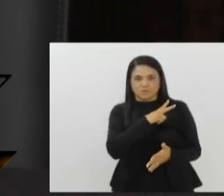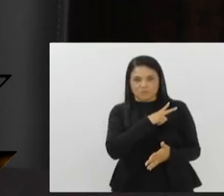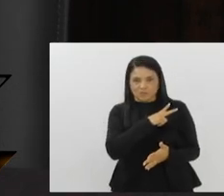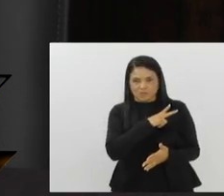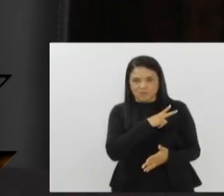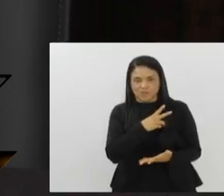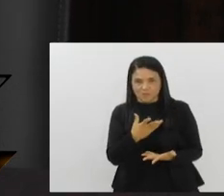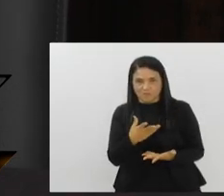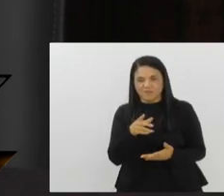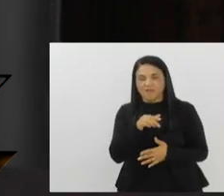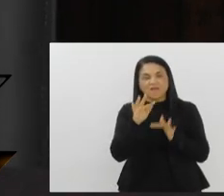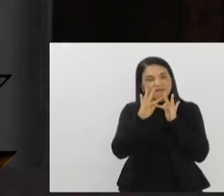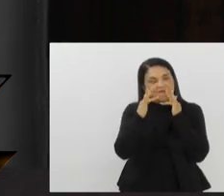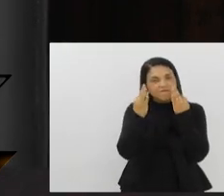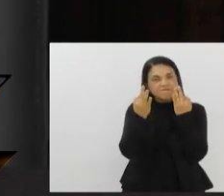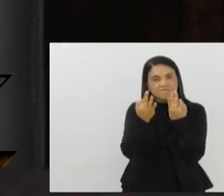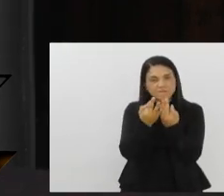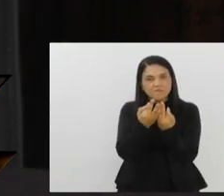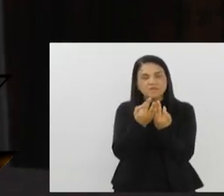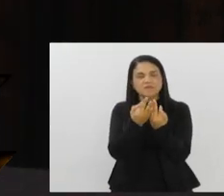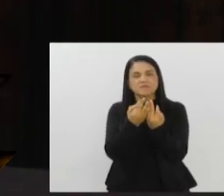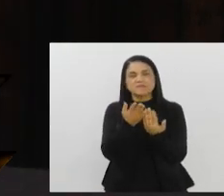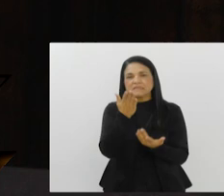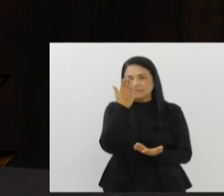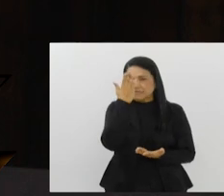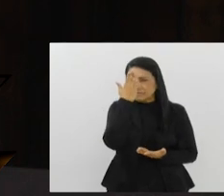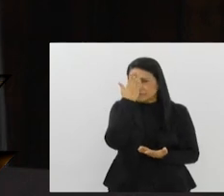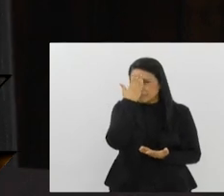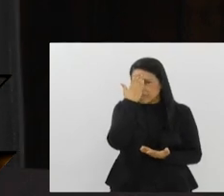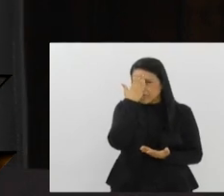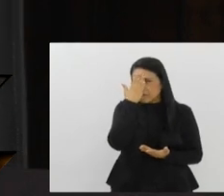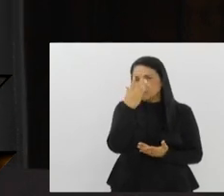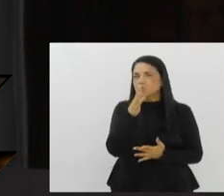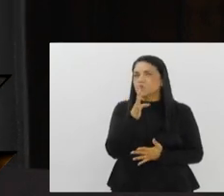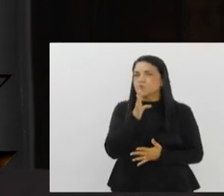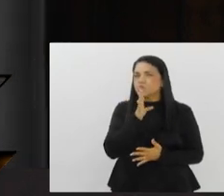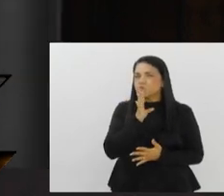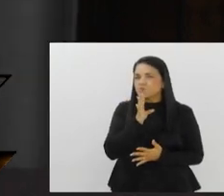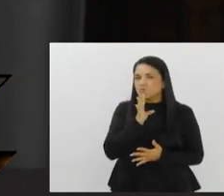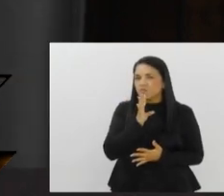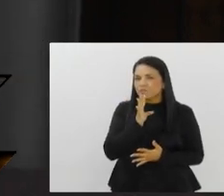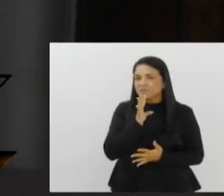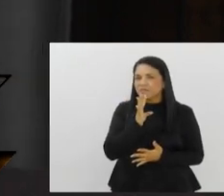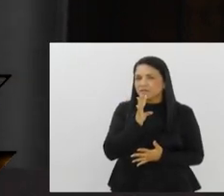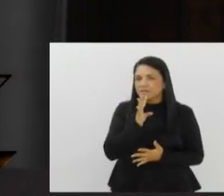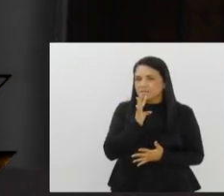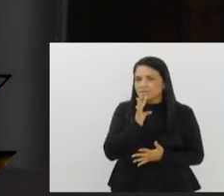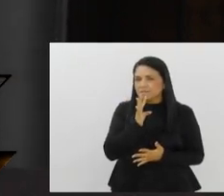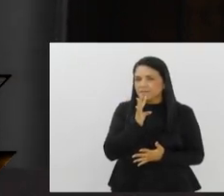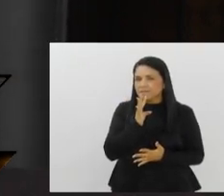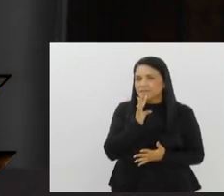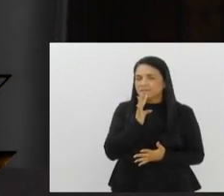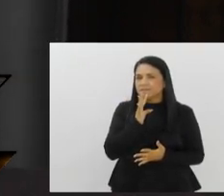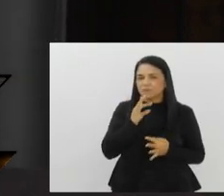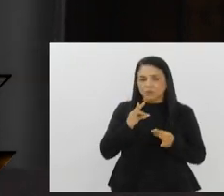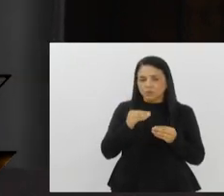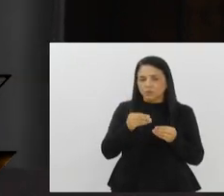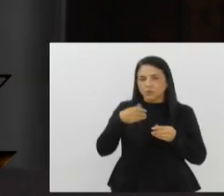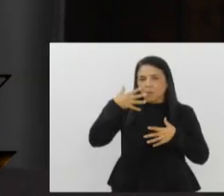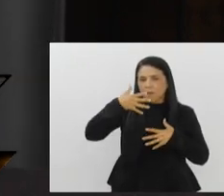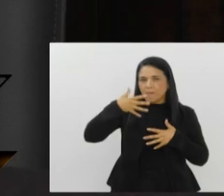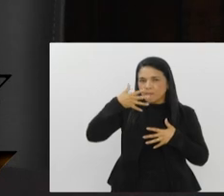né sabe muito bem eh e reconhece eu o que tudo que eu tô falando e e das